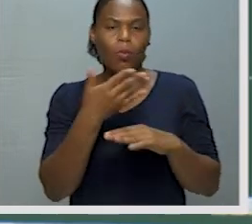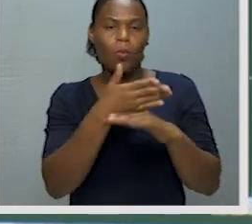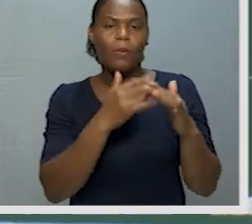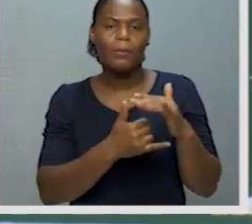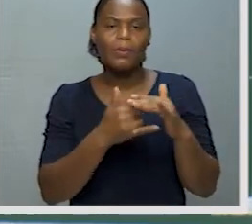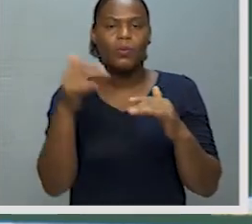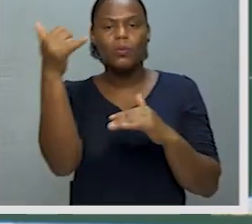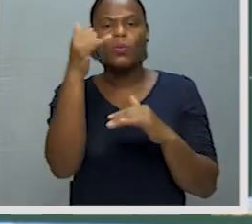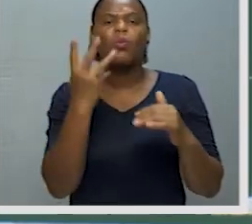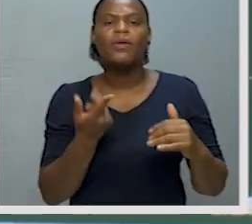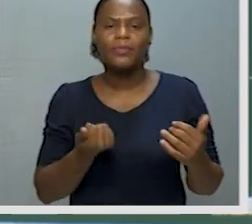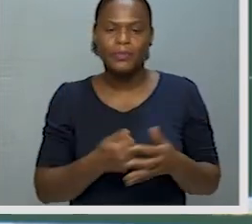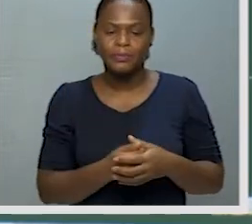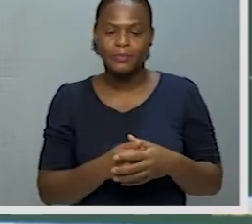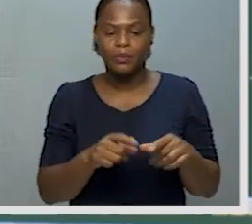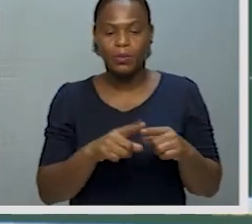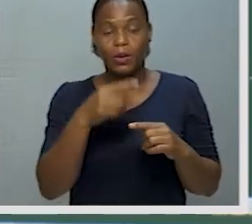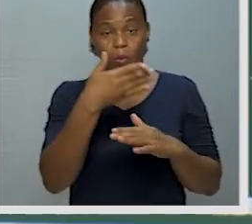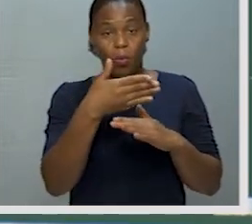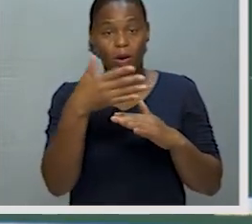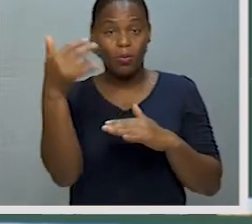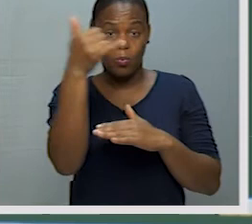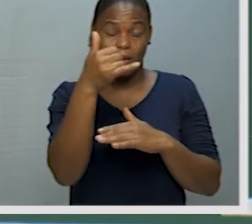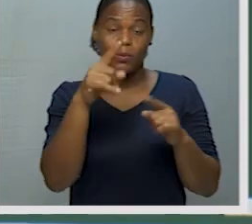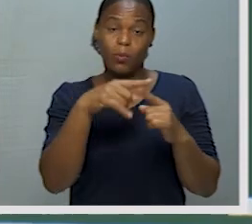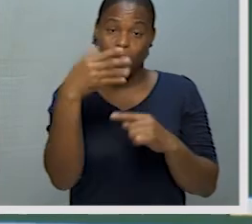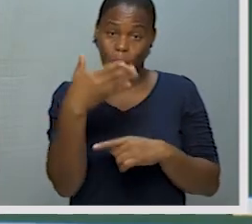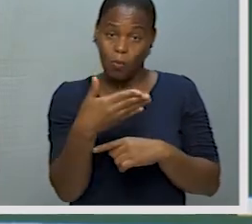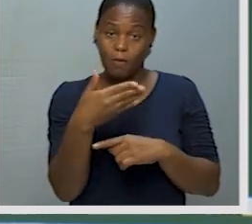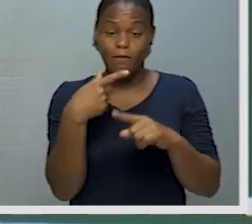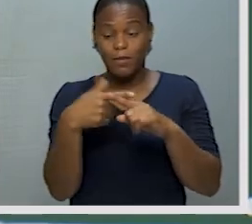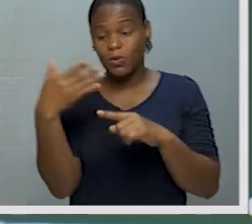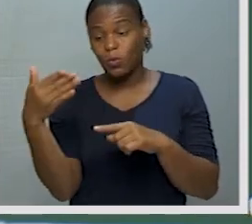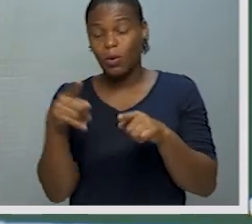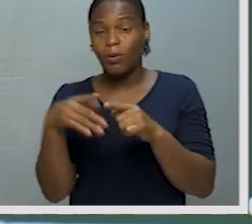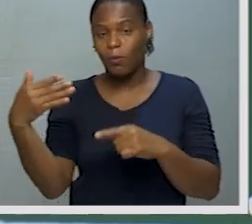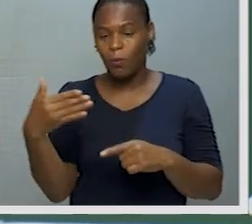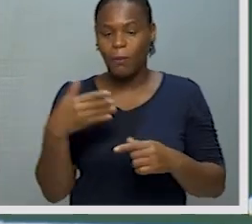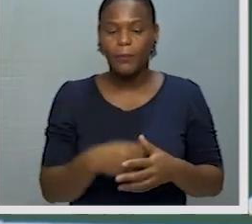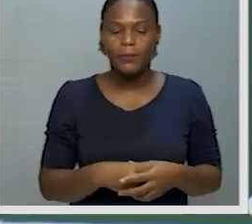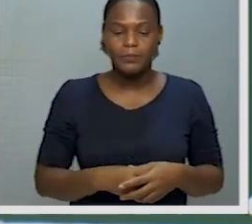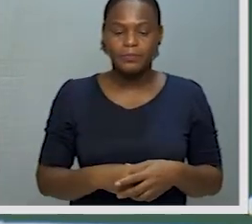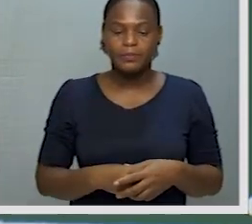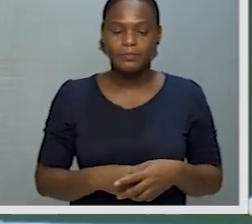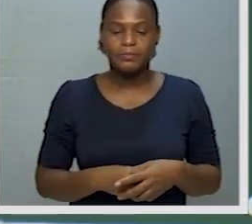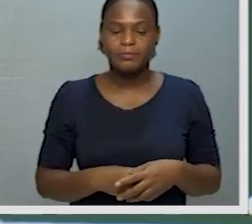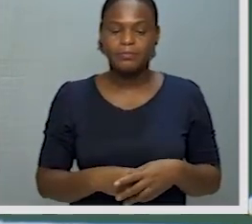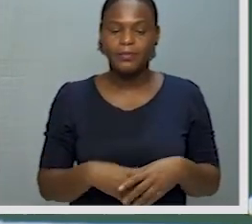potência. 1 meio ao quadrado é quantos? 1 ao quadrado é 1 vezes 1, que é 1.